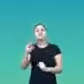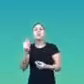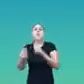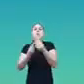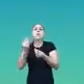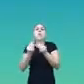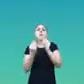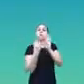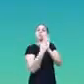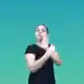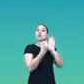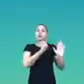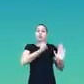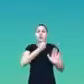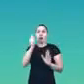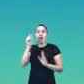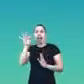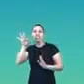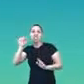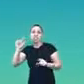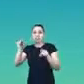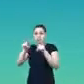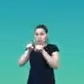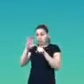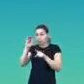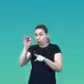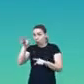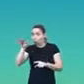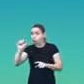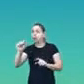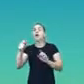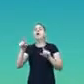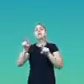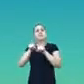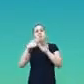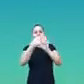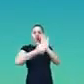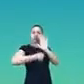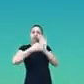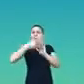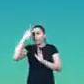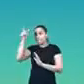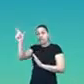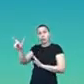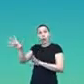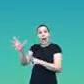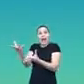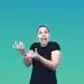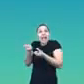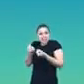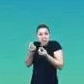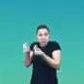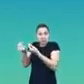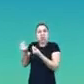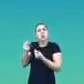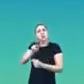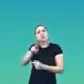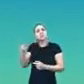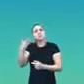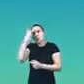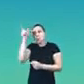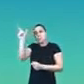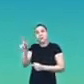transferência digitando o número da agência e conta da pessoa, lendo o QR Code da outra pessoa que vai receber ou ainda transferir